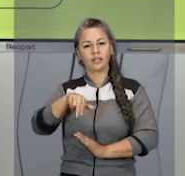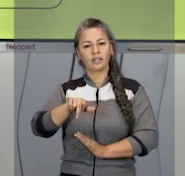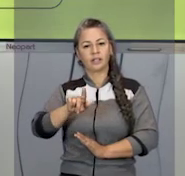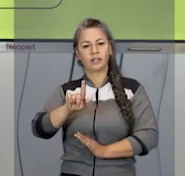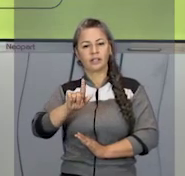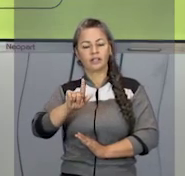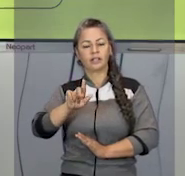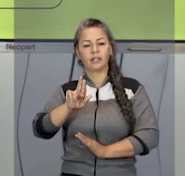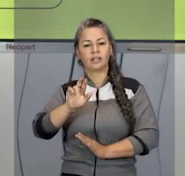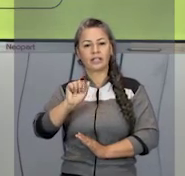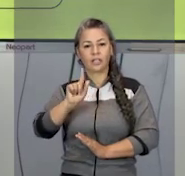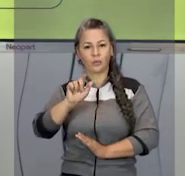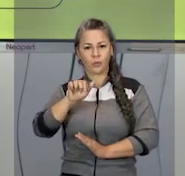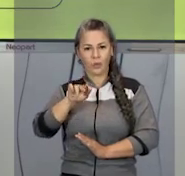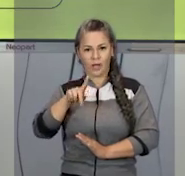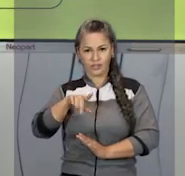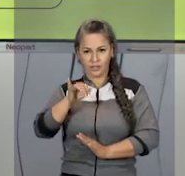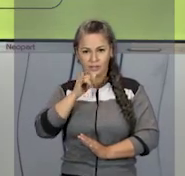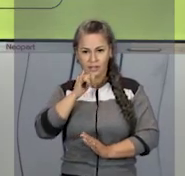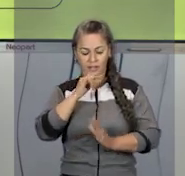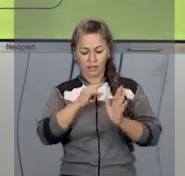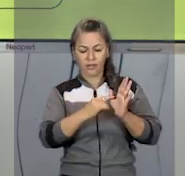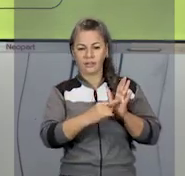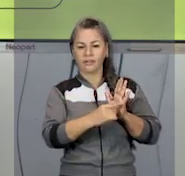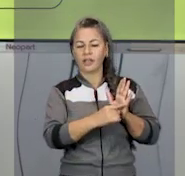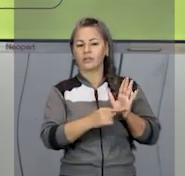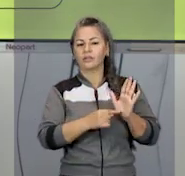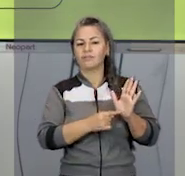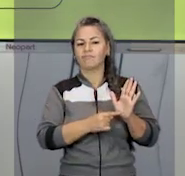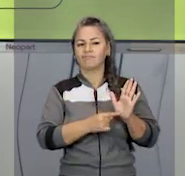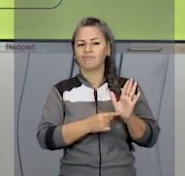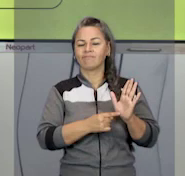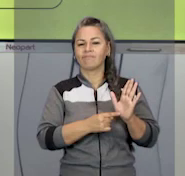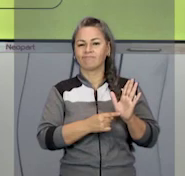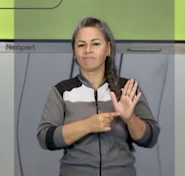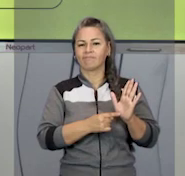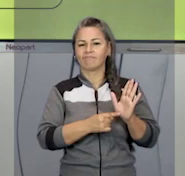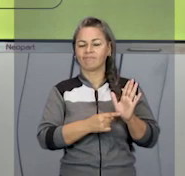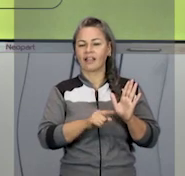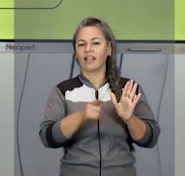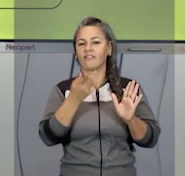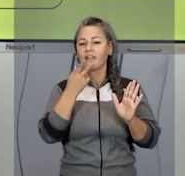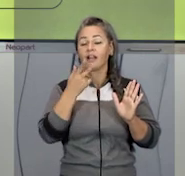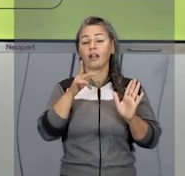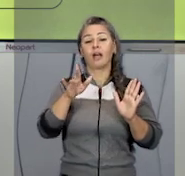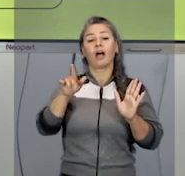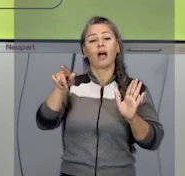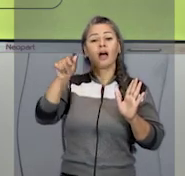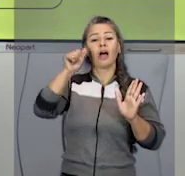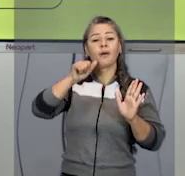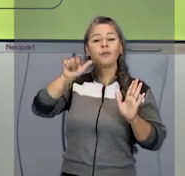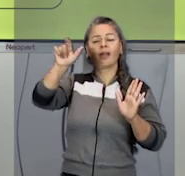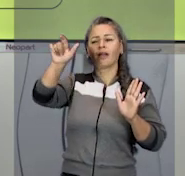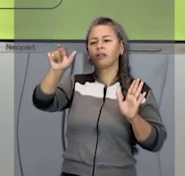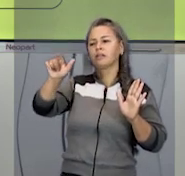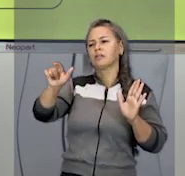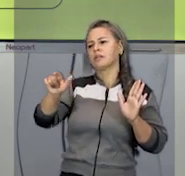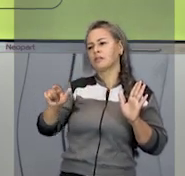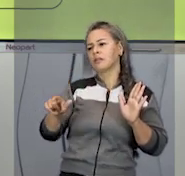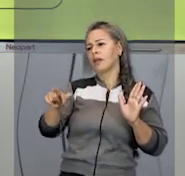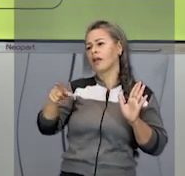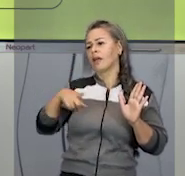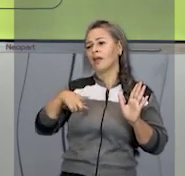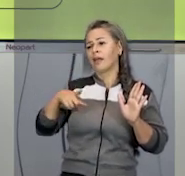Num determinado verso, nós vamos encontrar o seguinte, né, ele fala que a mulher amada, né, ela é